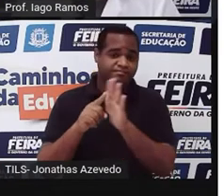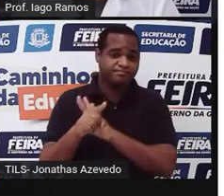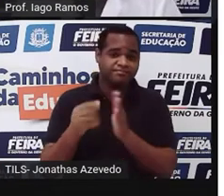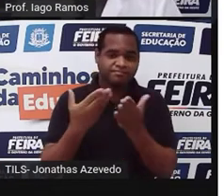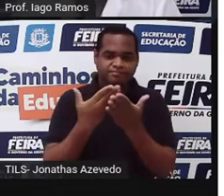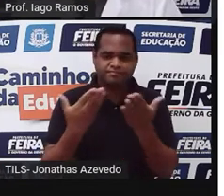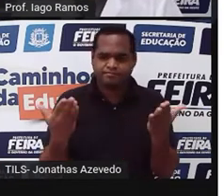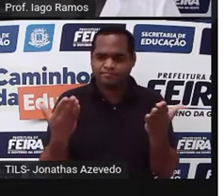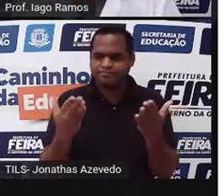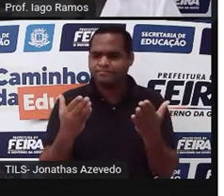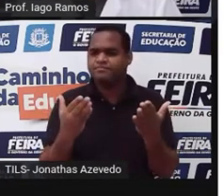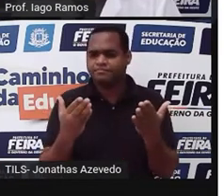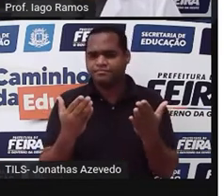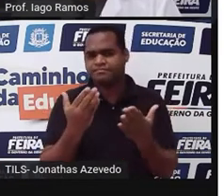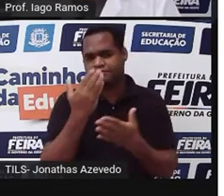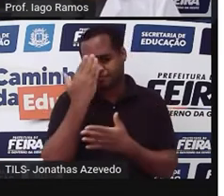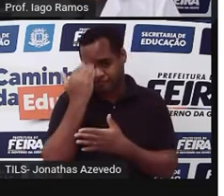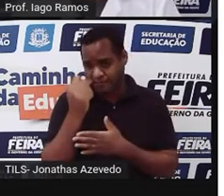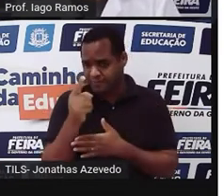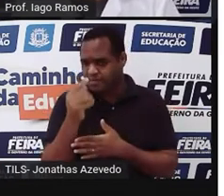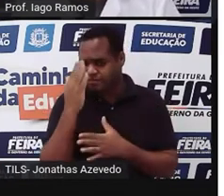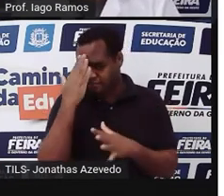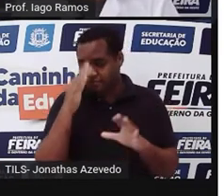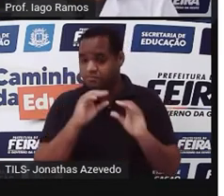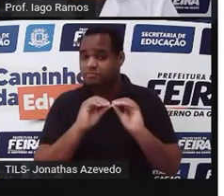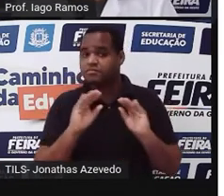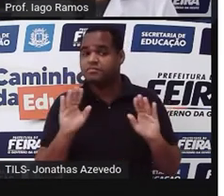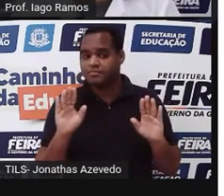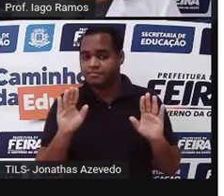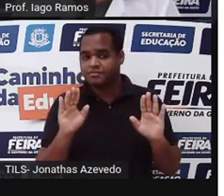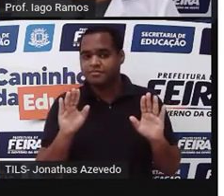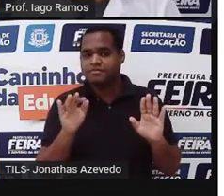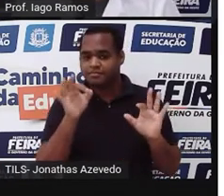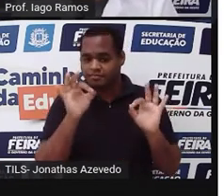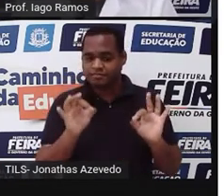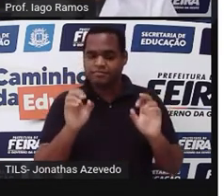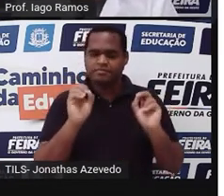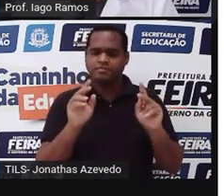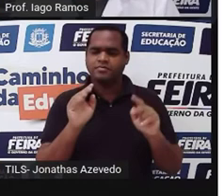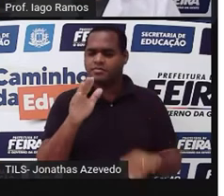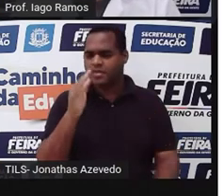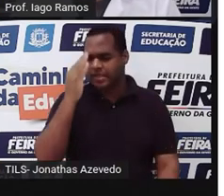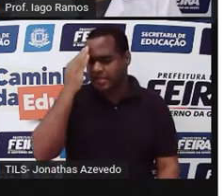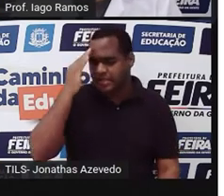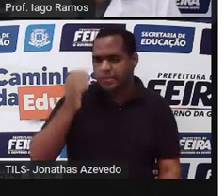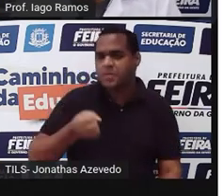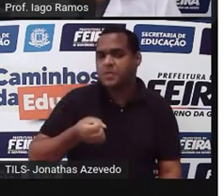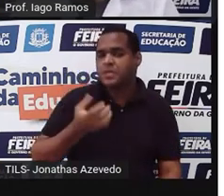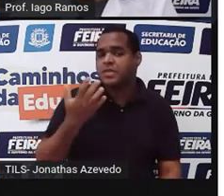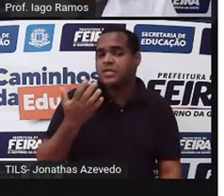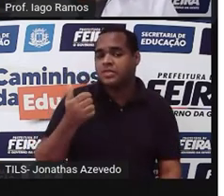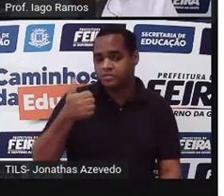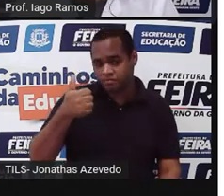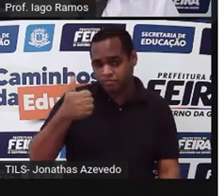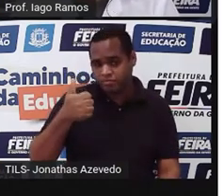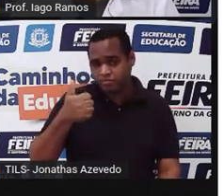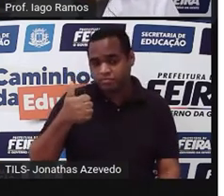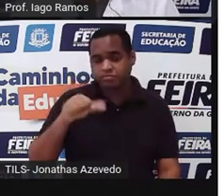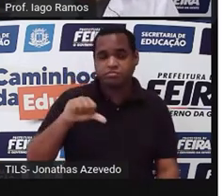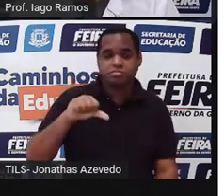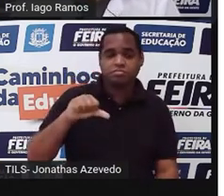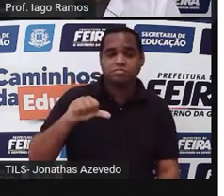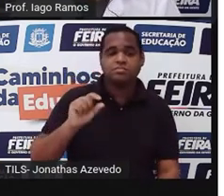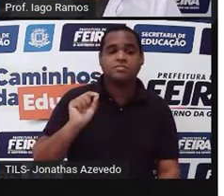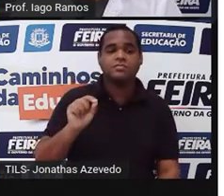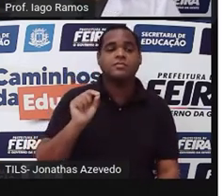coisa porque eu sei que até aqui você entendeu Tá mas entendeu quanto é isso que eu queria